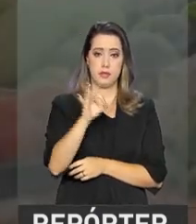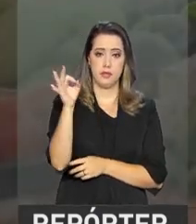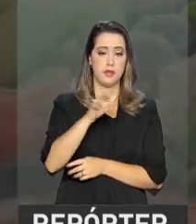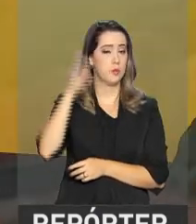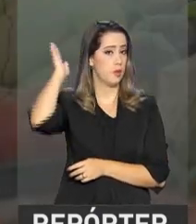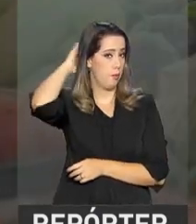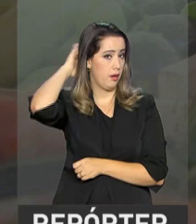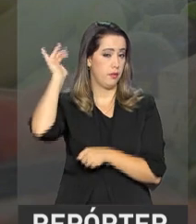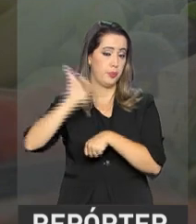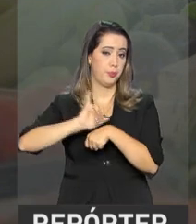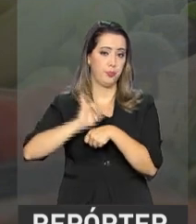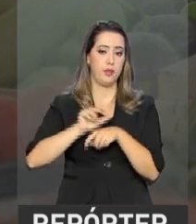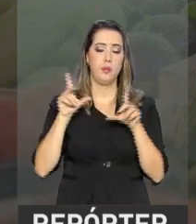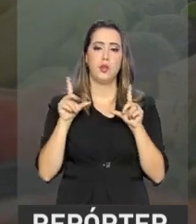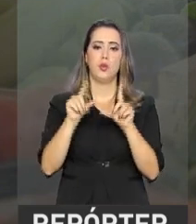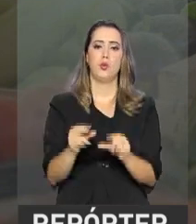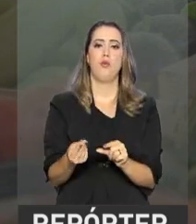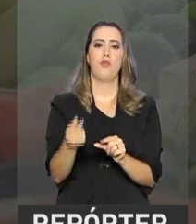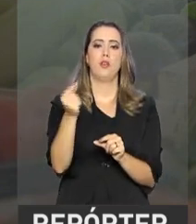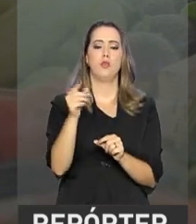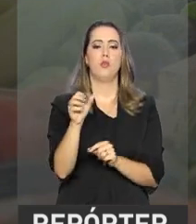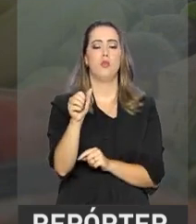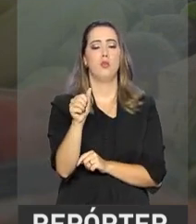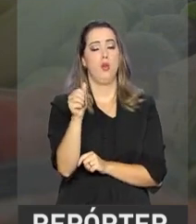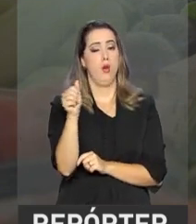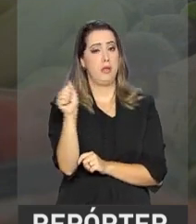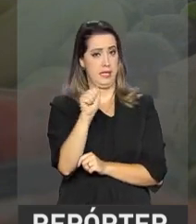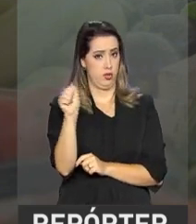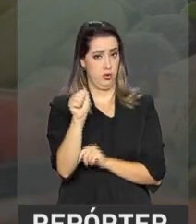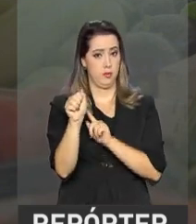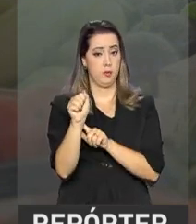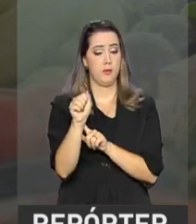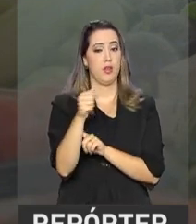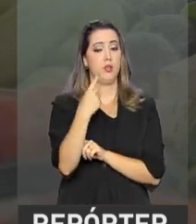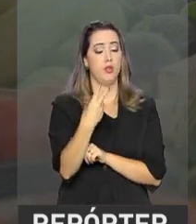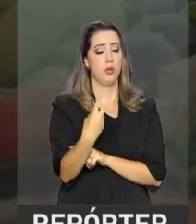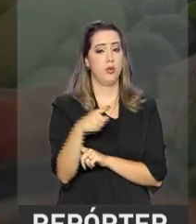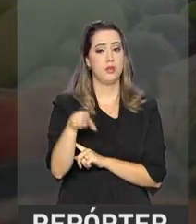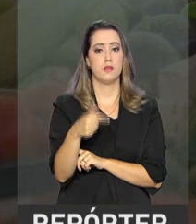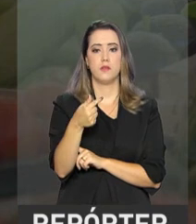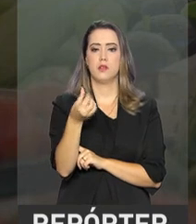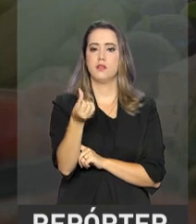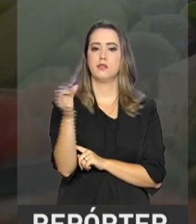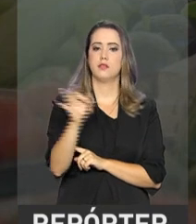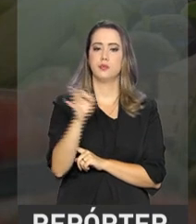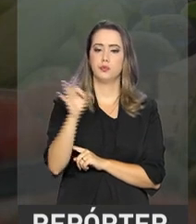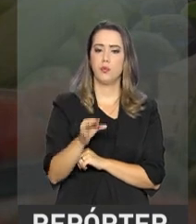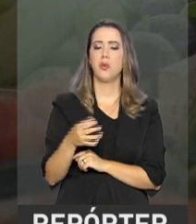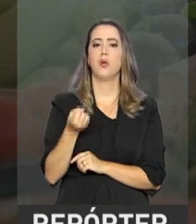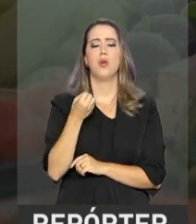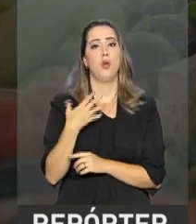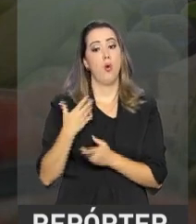do pará a menor queda foi em aracaju capital de sergipe 2,76 por cento as boas safras